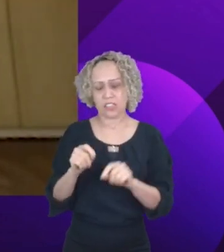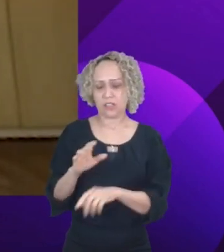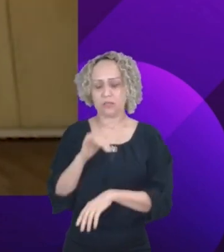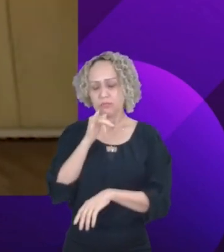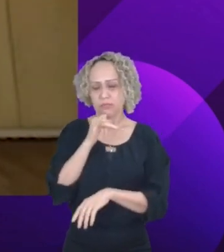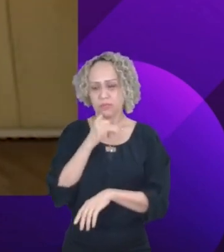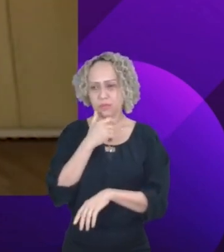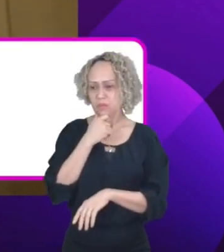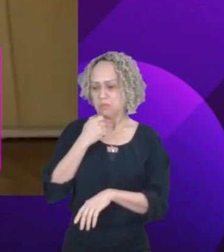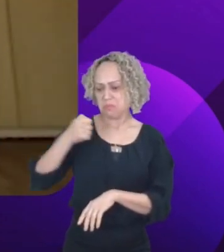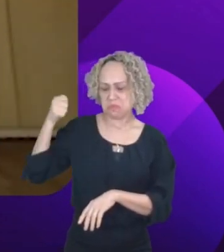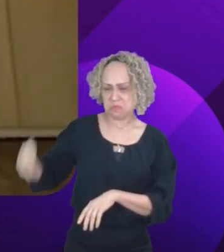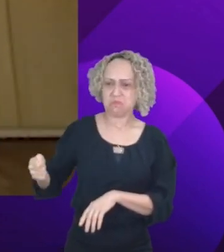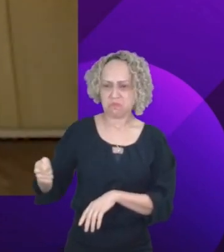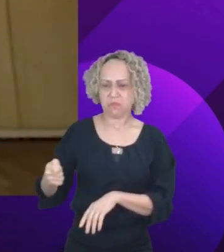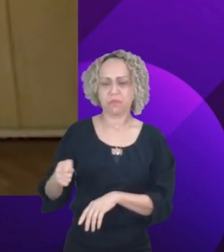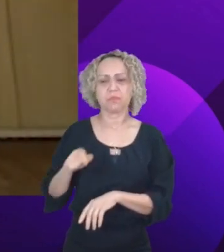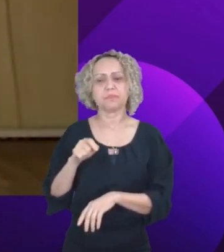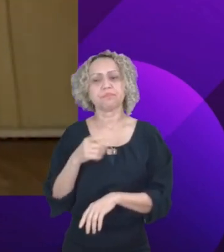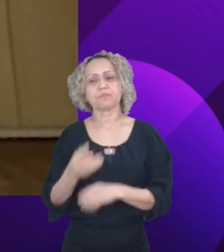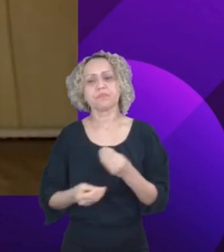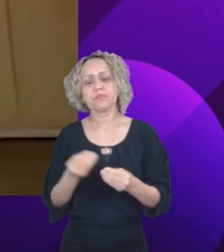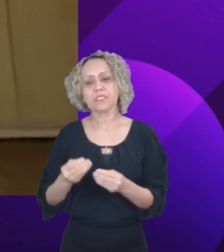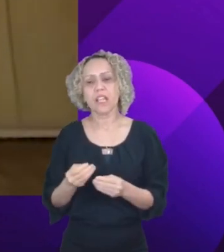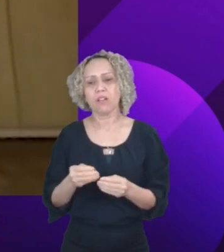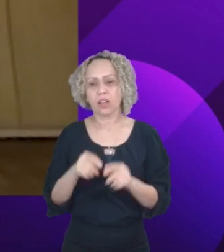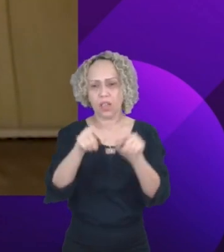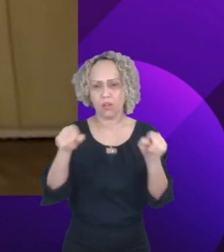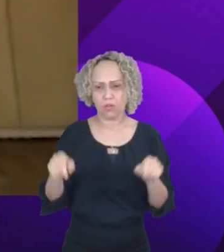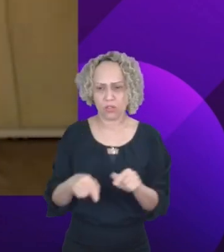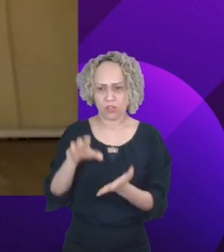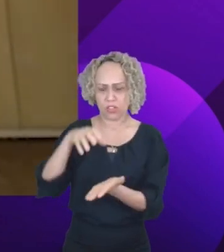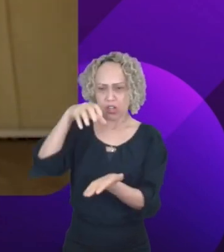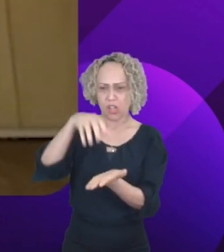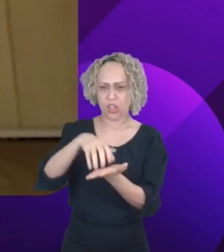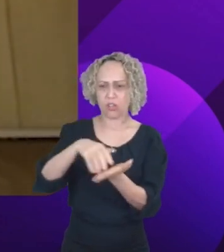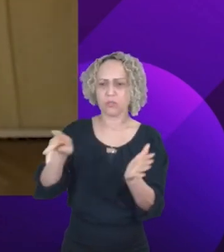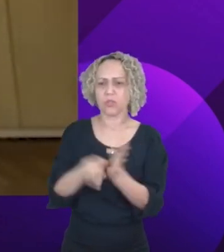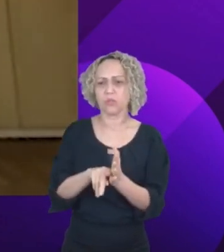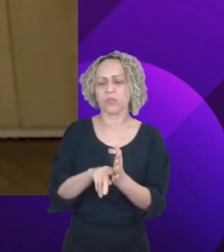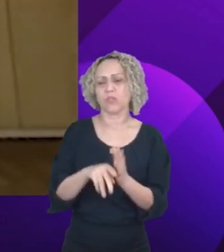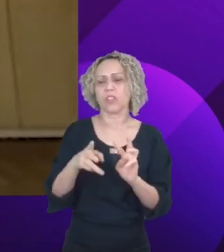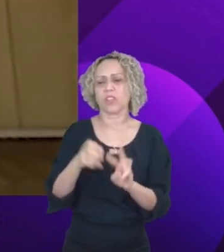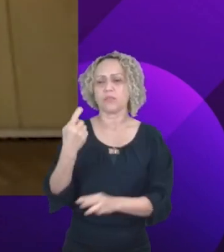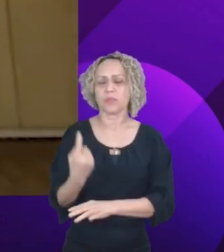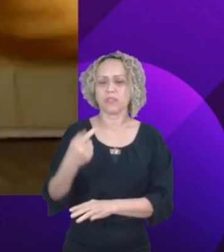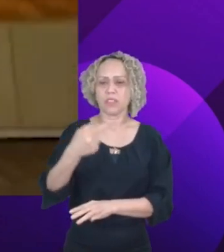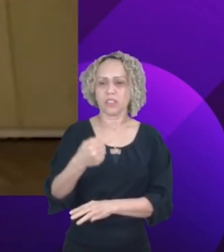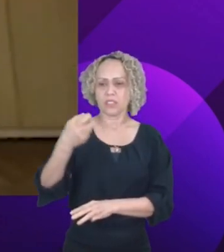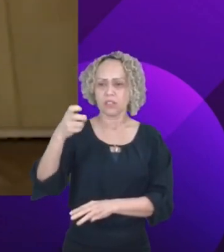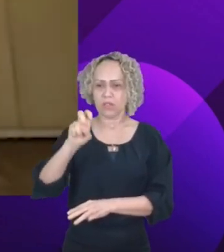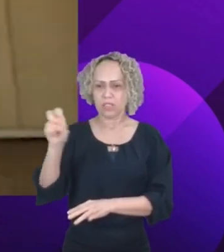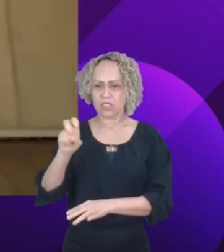povos, é o Diretório dos Índios de 1755, que estabelece regras de como